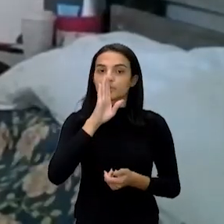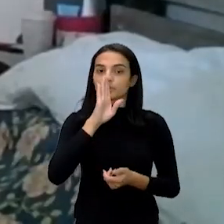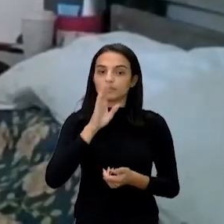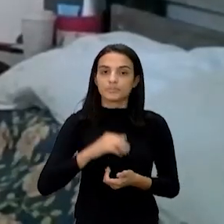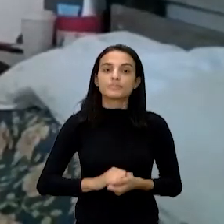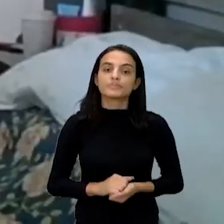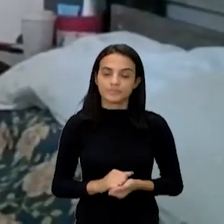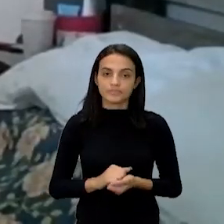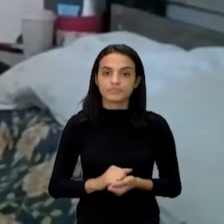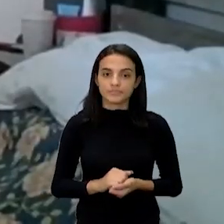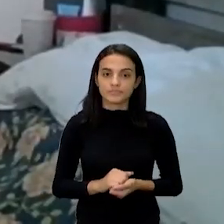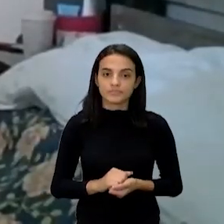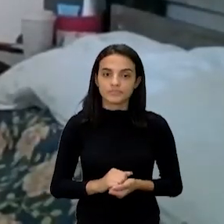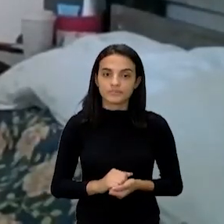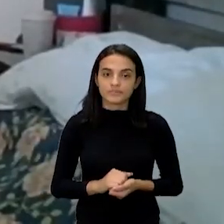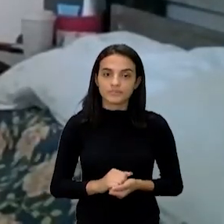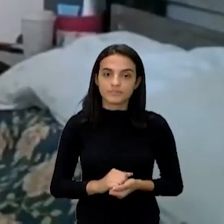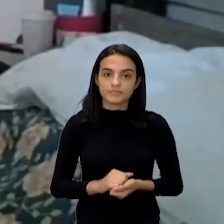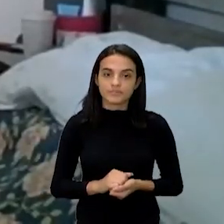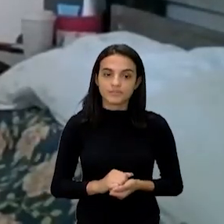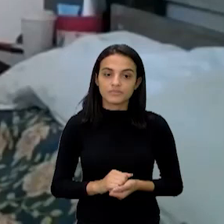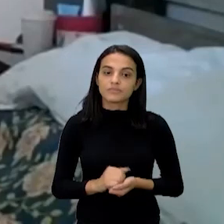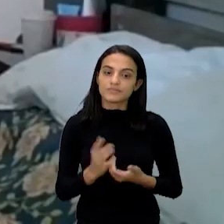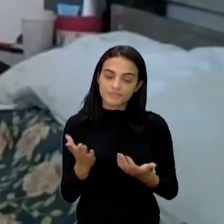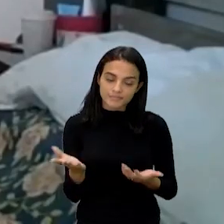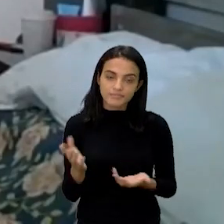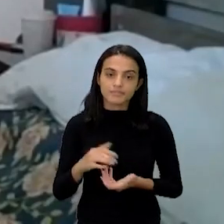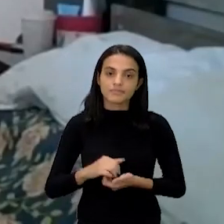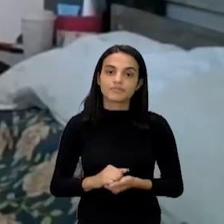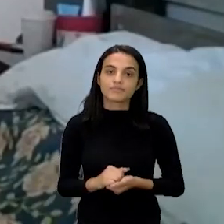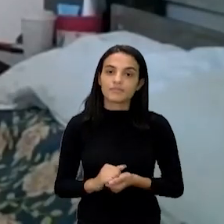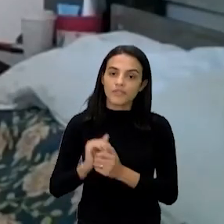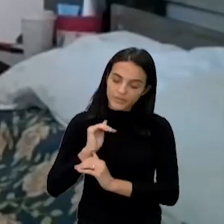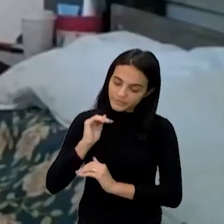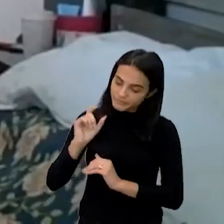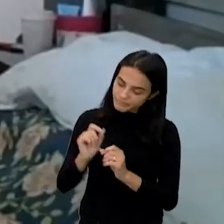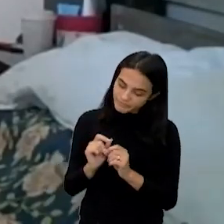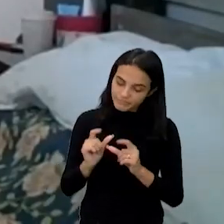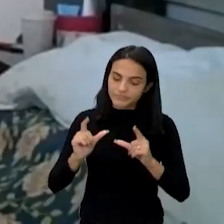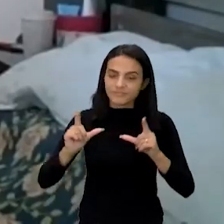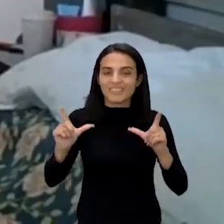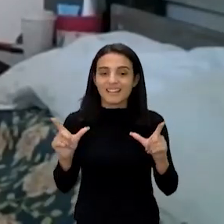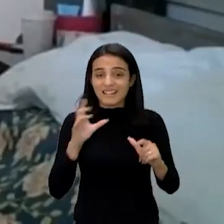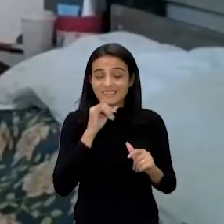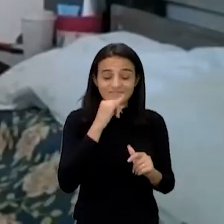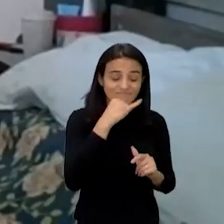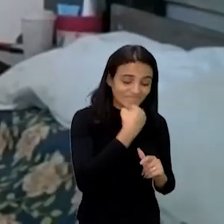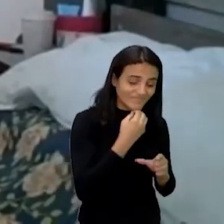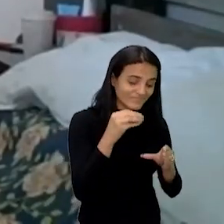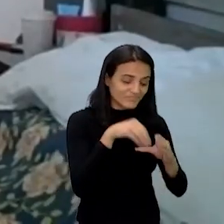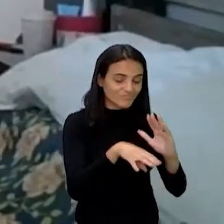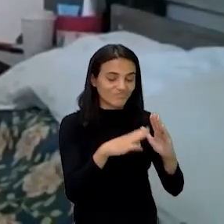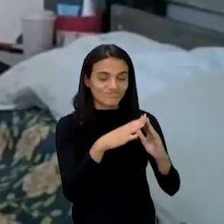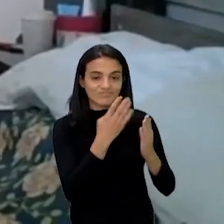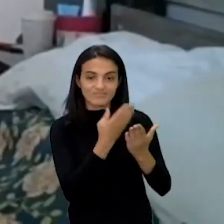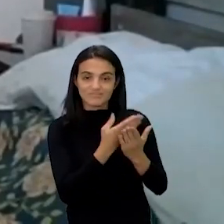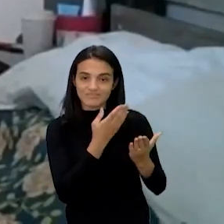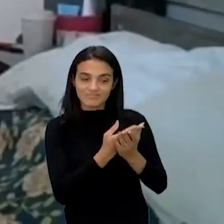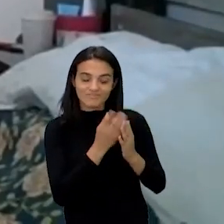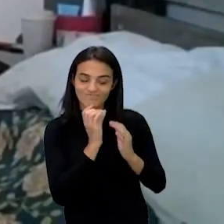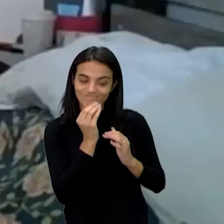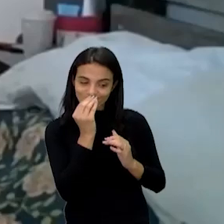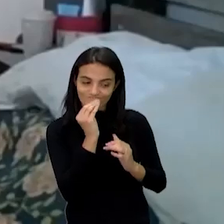falar muito, enfim. E isso foi aumentando muito a minha frustração com a escola, né?